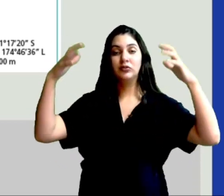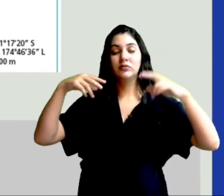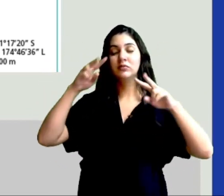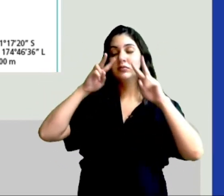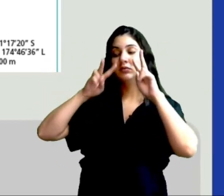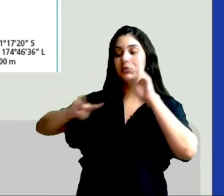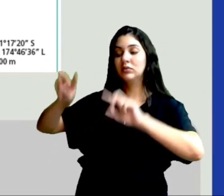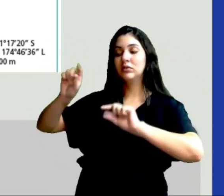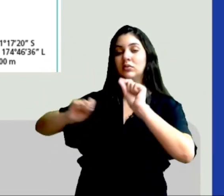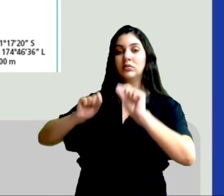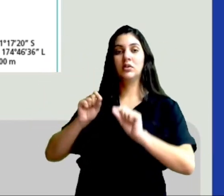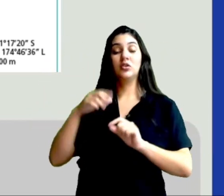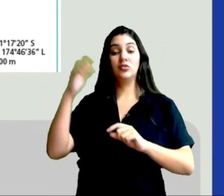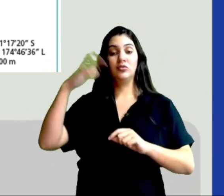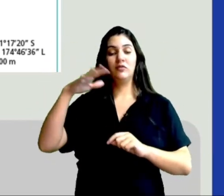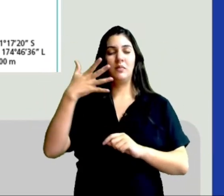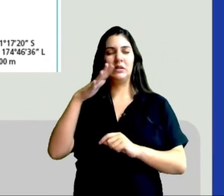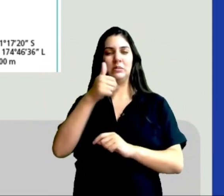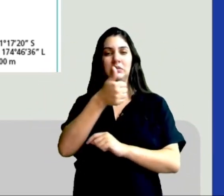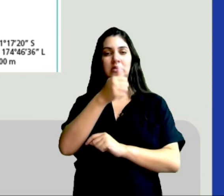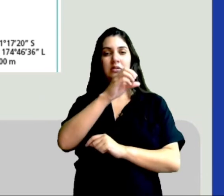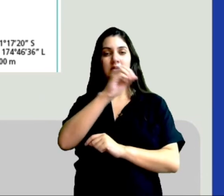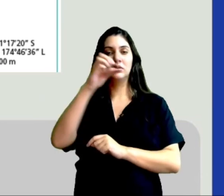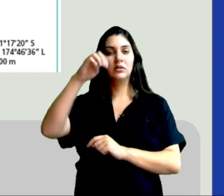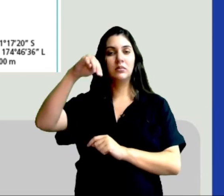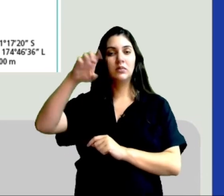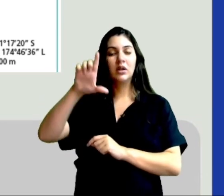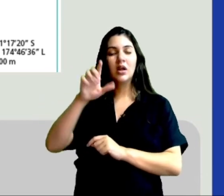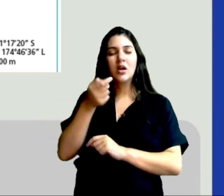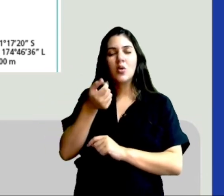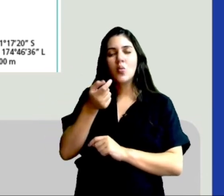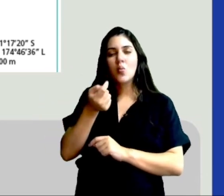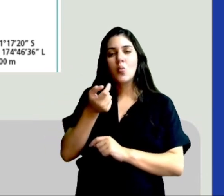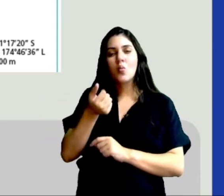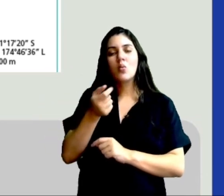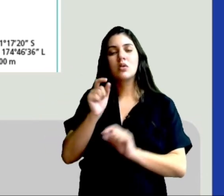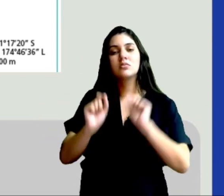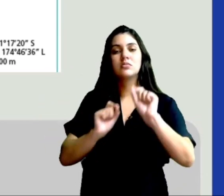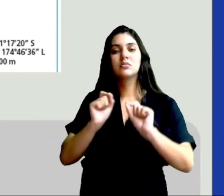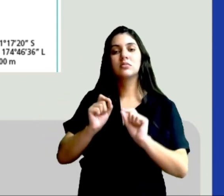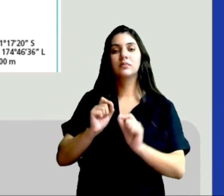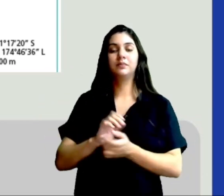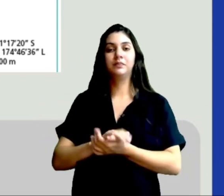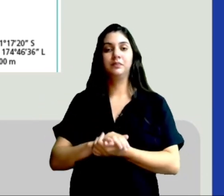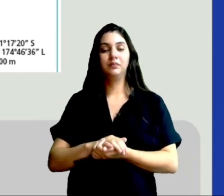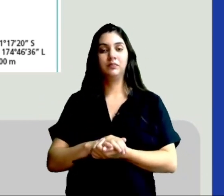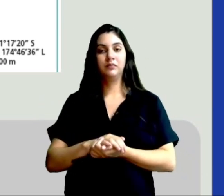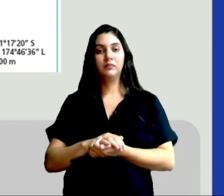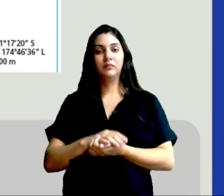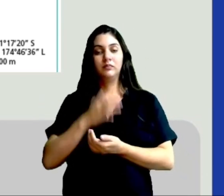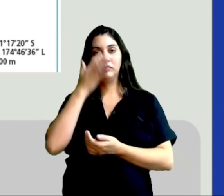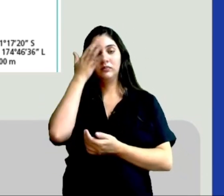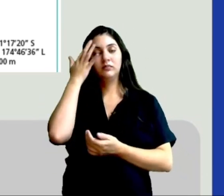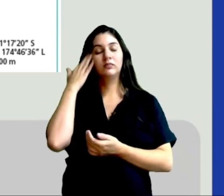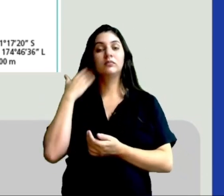chuvas na casa dos 100 milímetros, mas elas são quase uniformes, né? Elas são quase meio